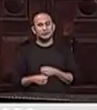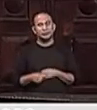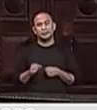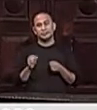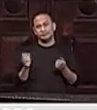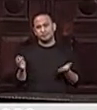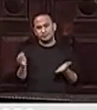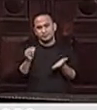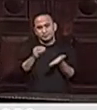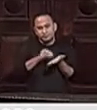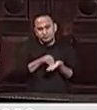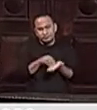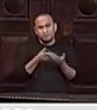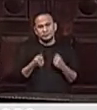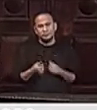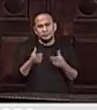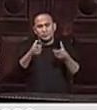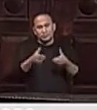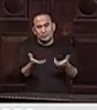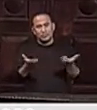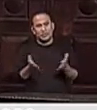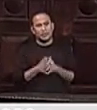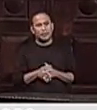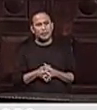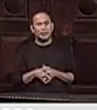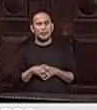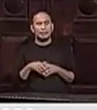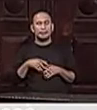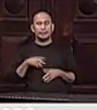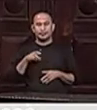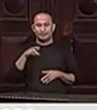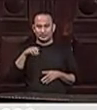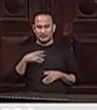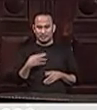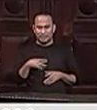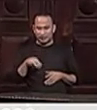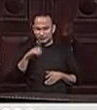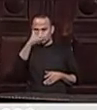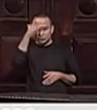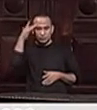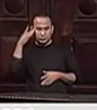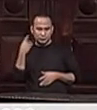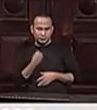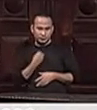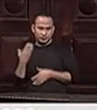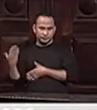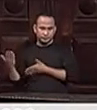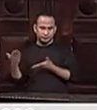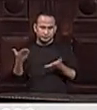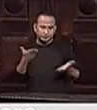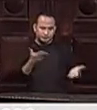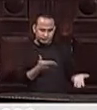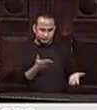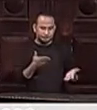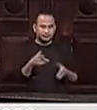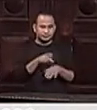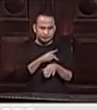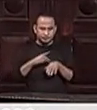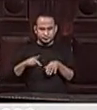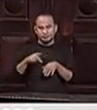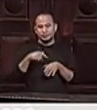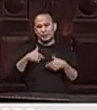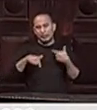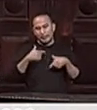registrado através do local aonde milhares de cativos chegaram a esse país, infelizmente, para trabalhar